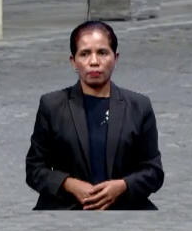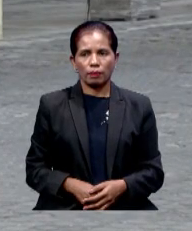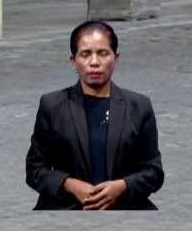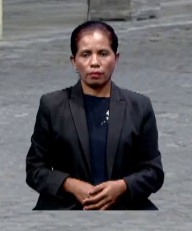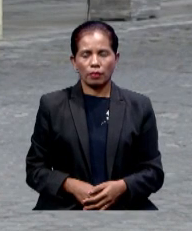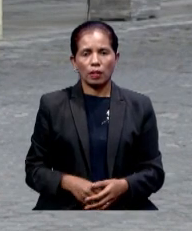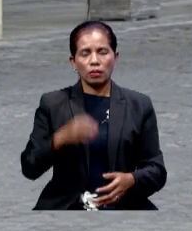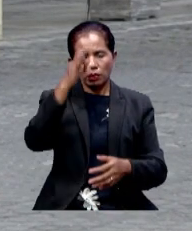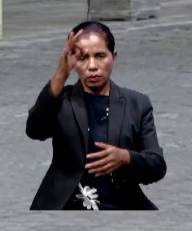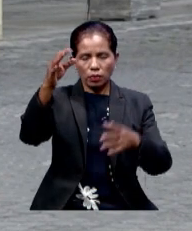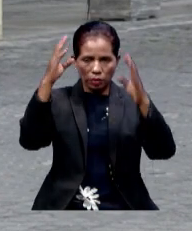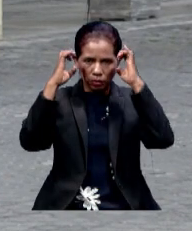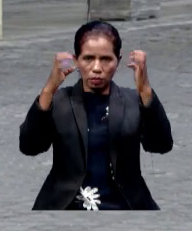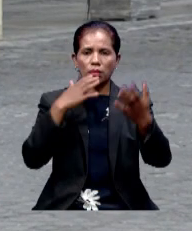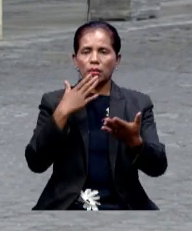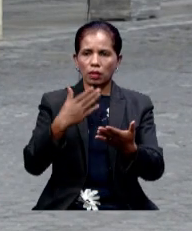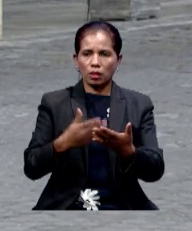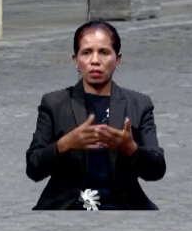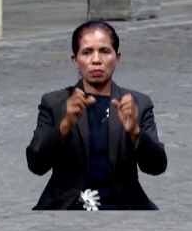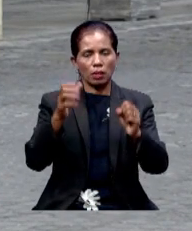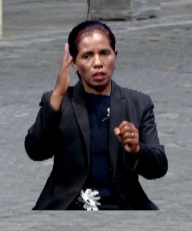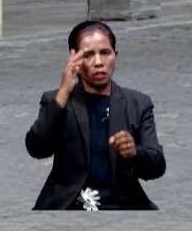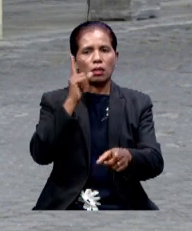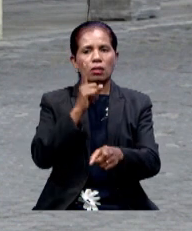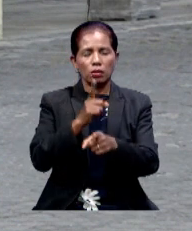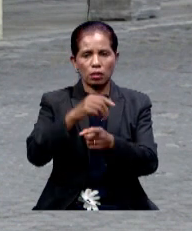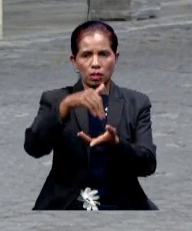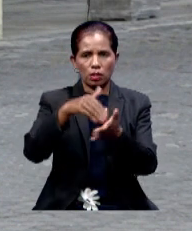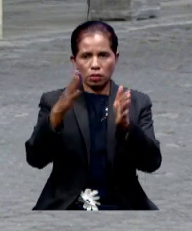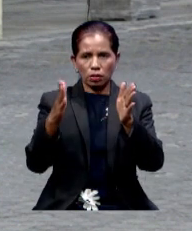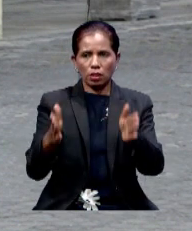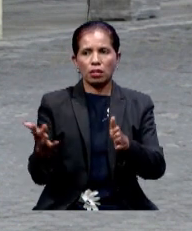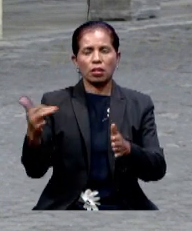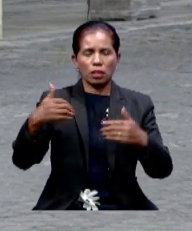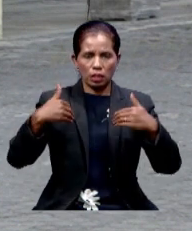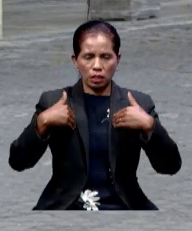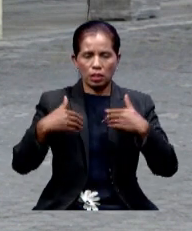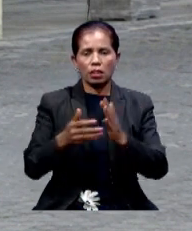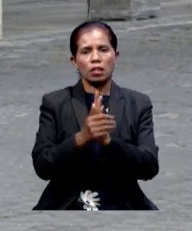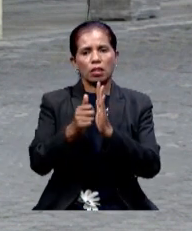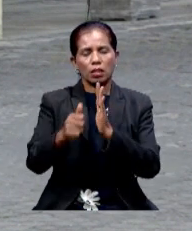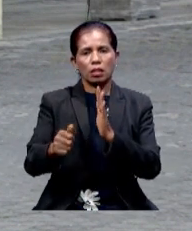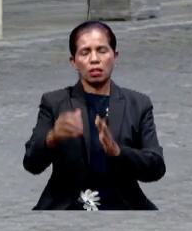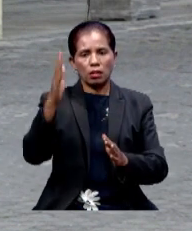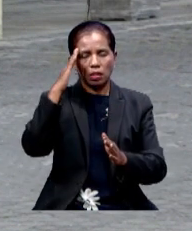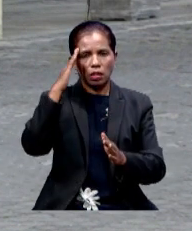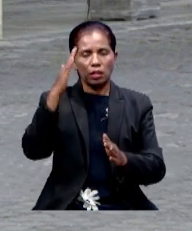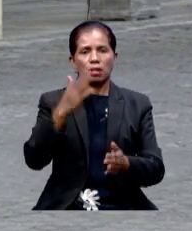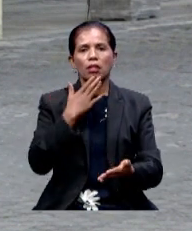Ato ye futuro edukasao ngi ne be diak o di bele hatene lolos estudante ne be ia duni kapasidadi no conhecimento